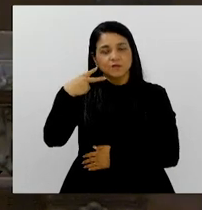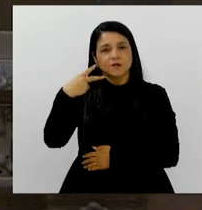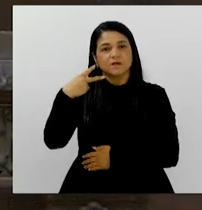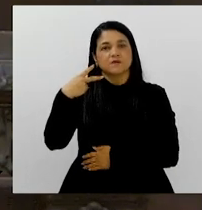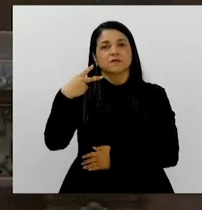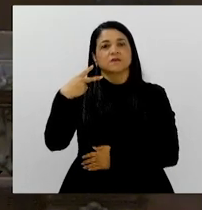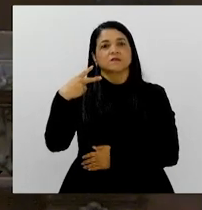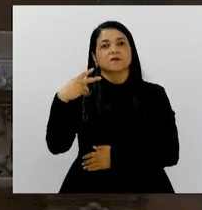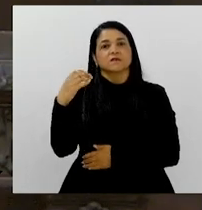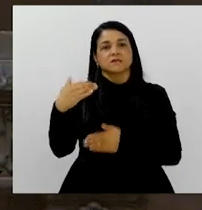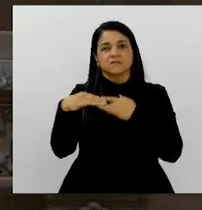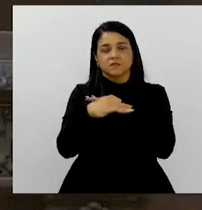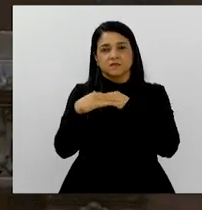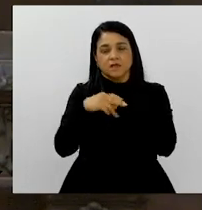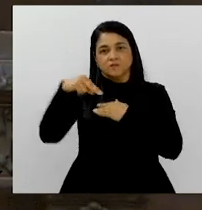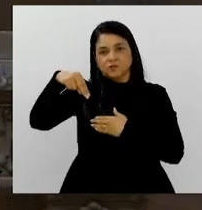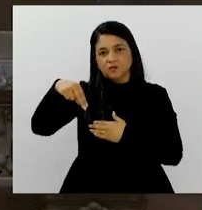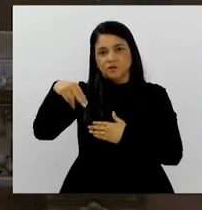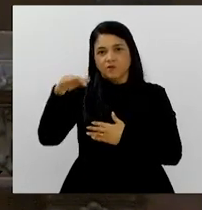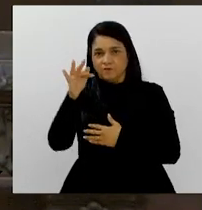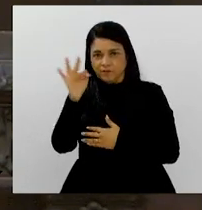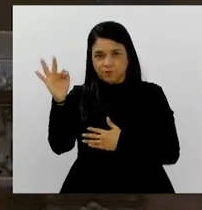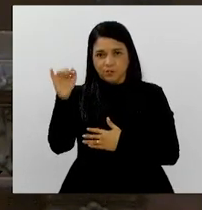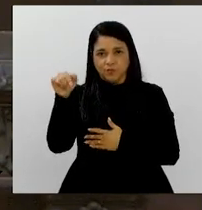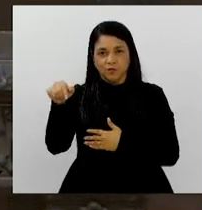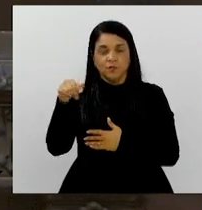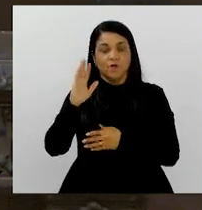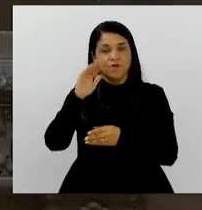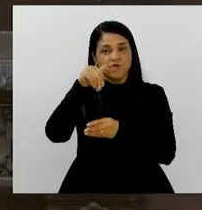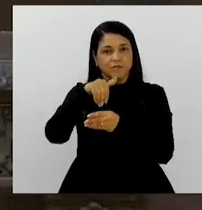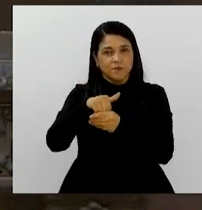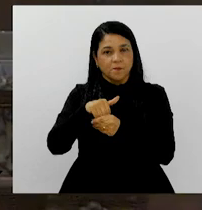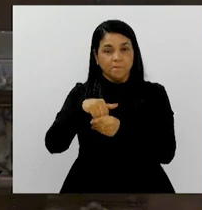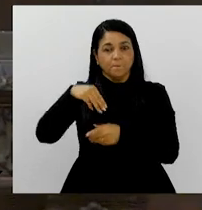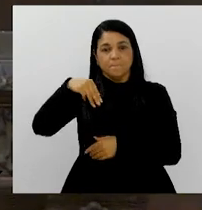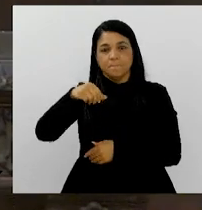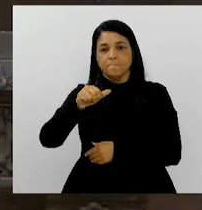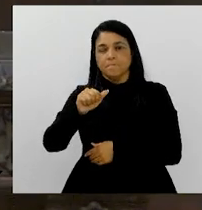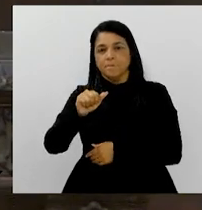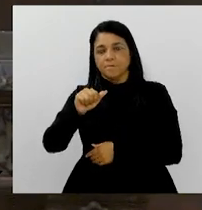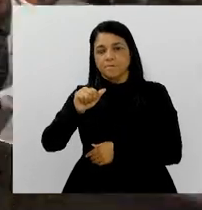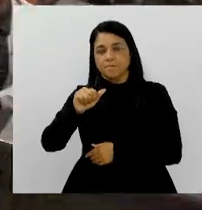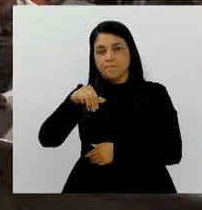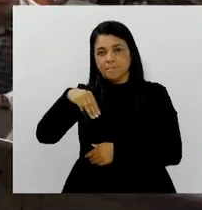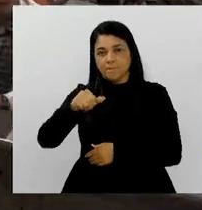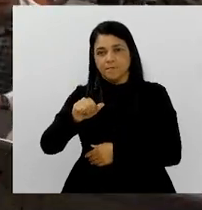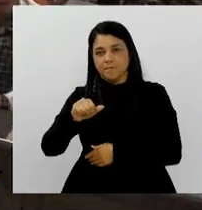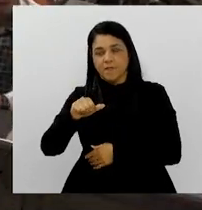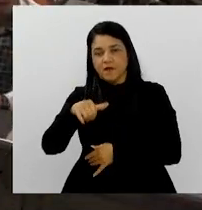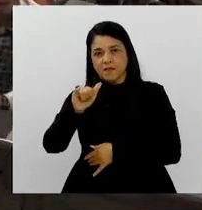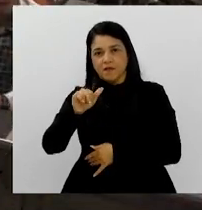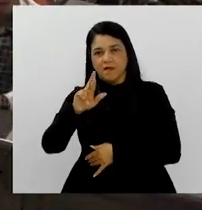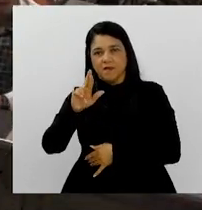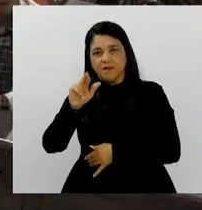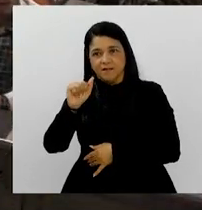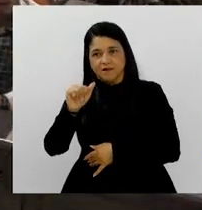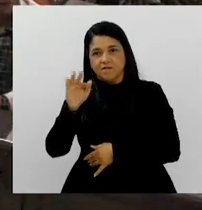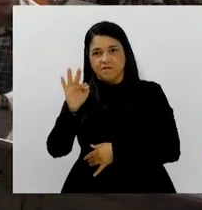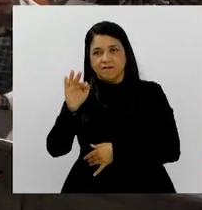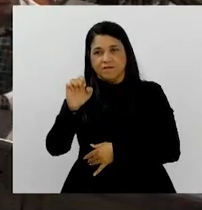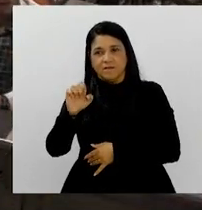Nova Friburgo, a mais votada da cidade, a querida Mayara Felício. Seja muito bem-vinda.